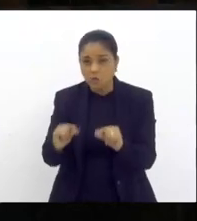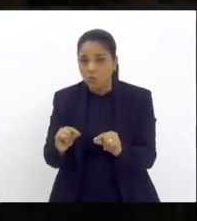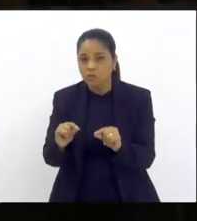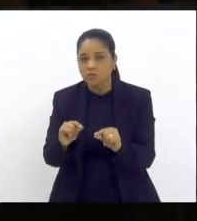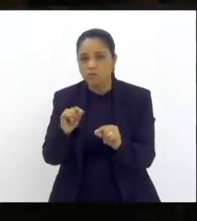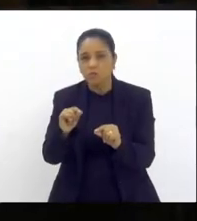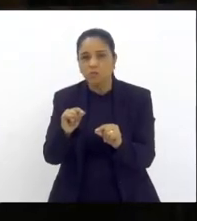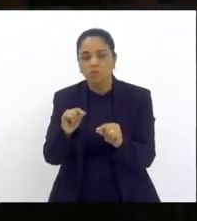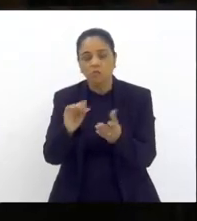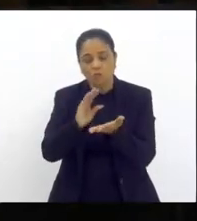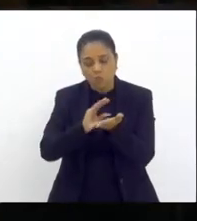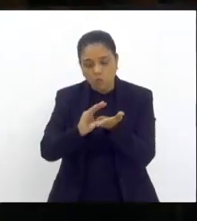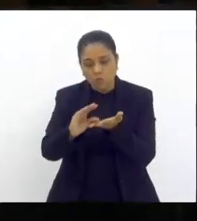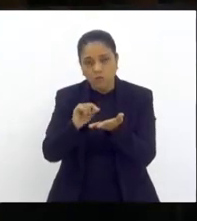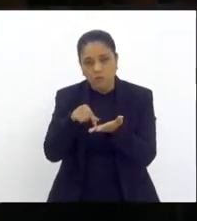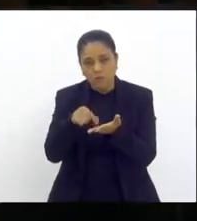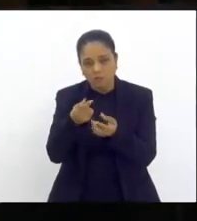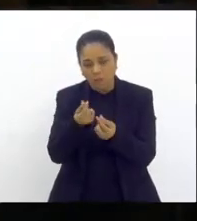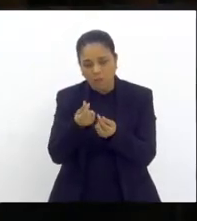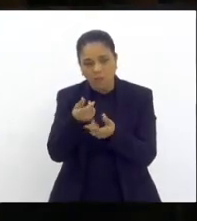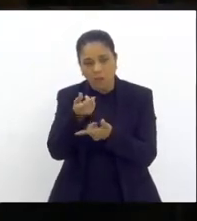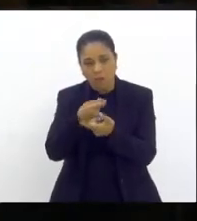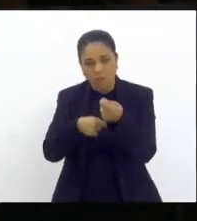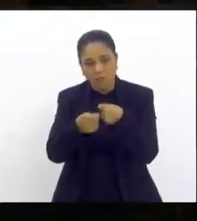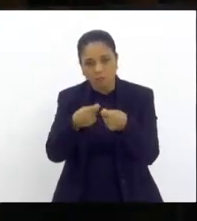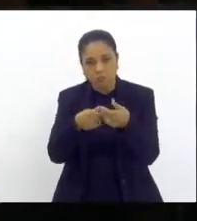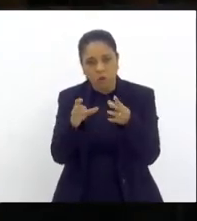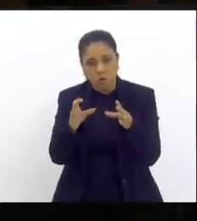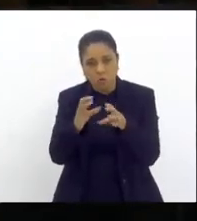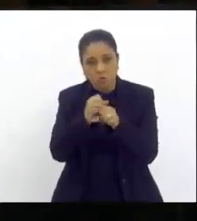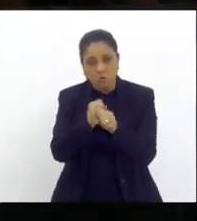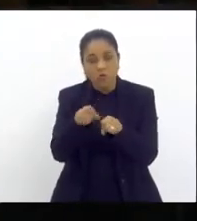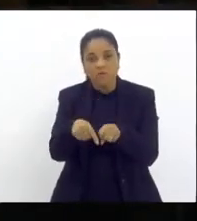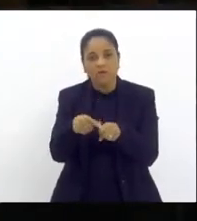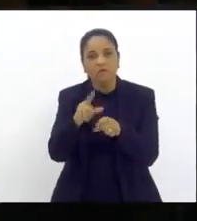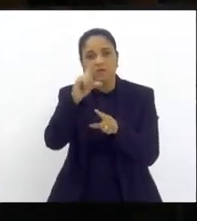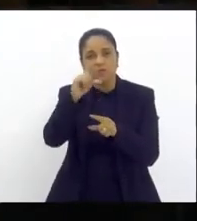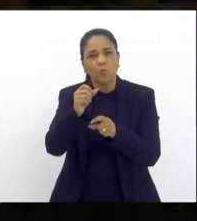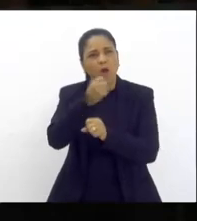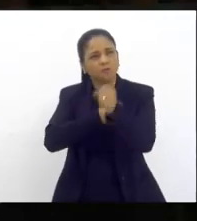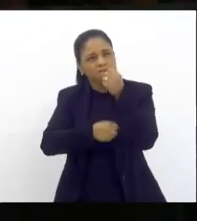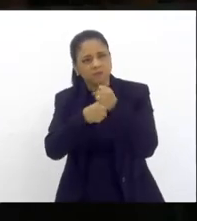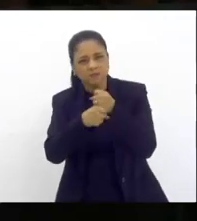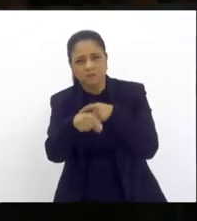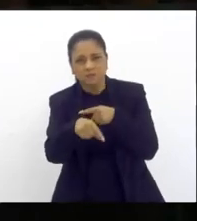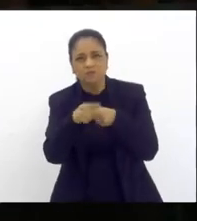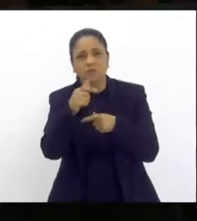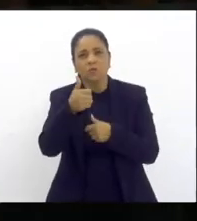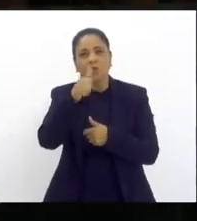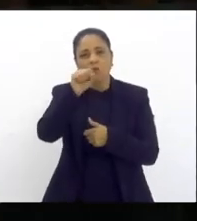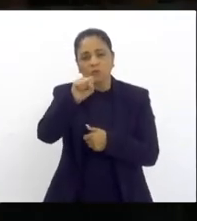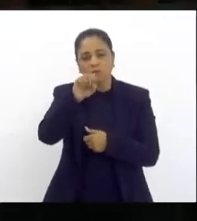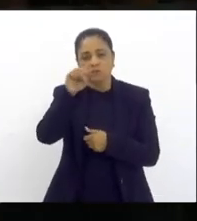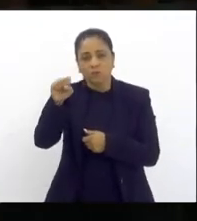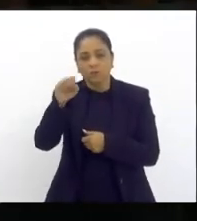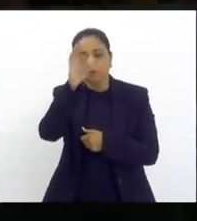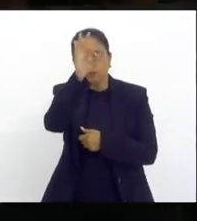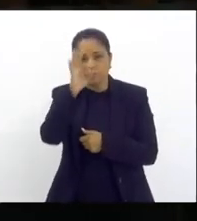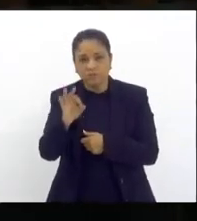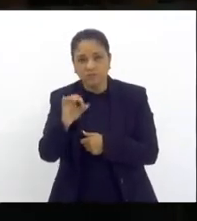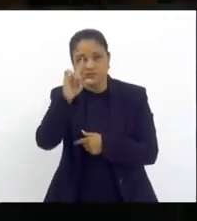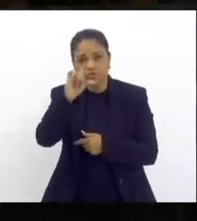no orçamento do último ano, votado nessa casa aqui, foi reduzido em 88% o orçamento